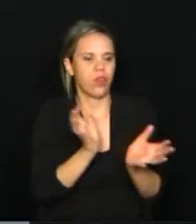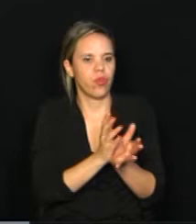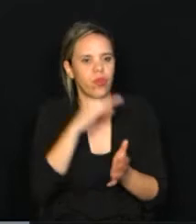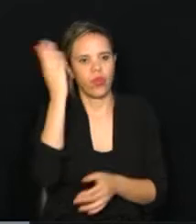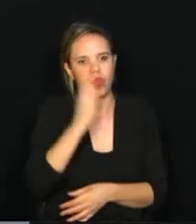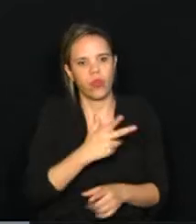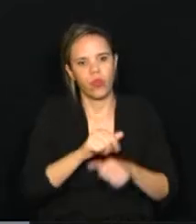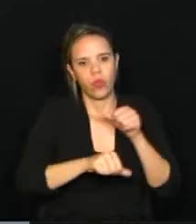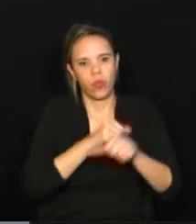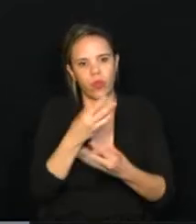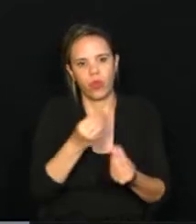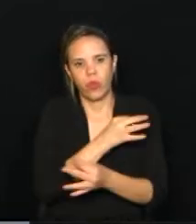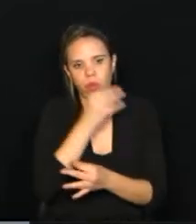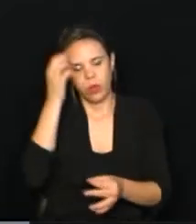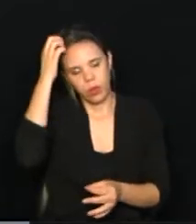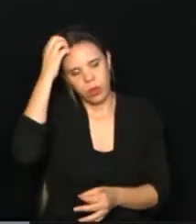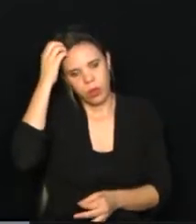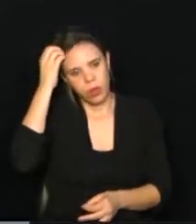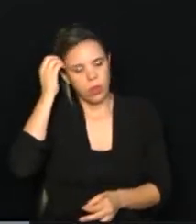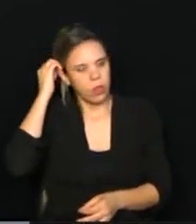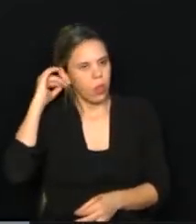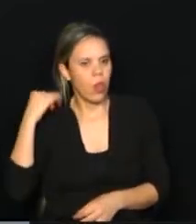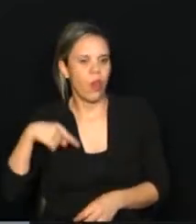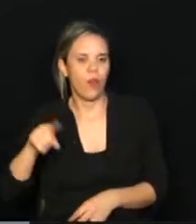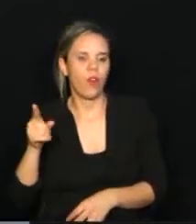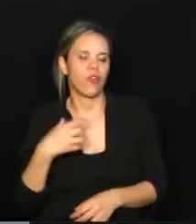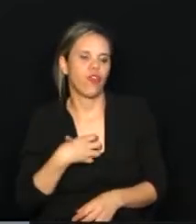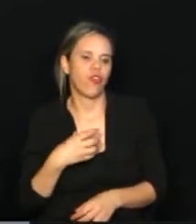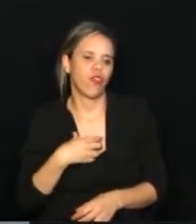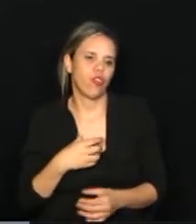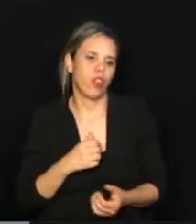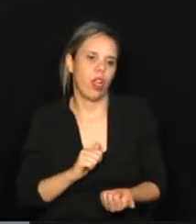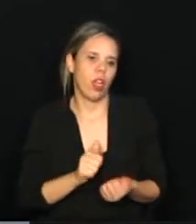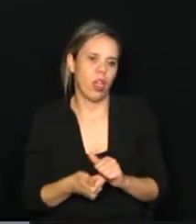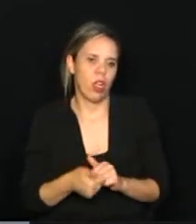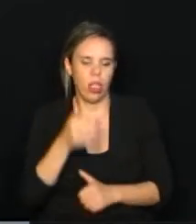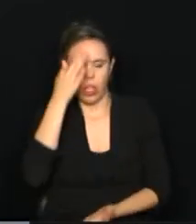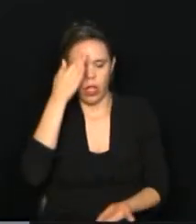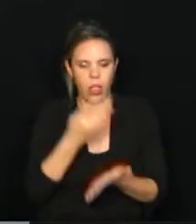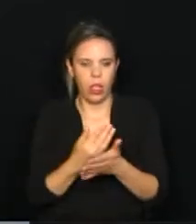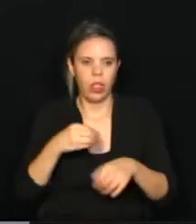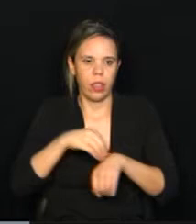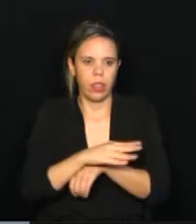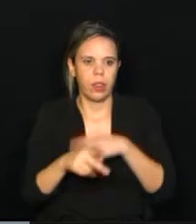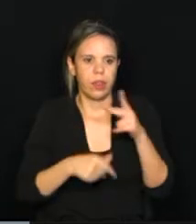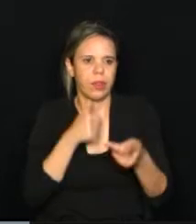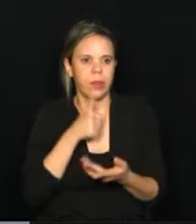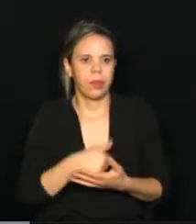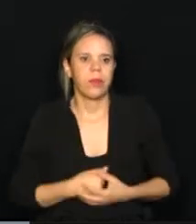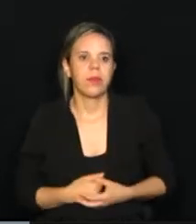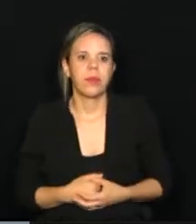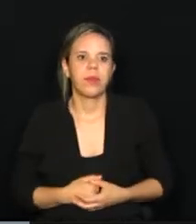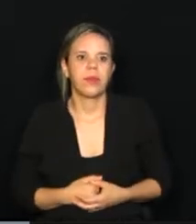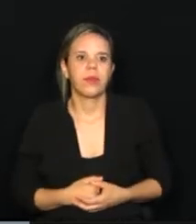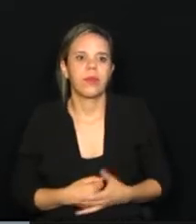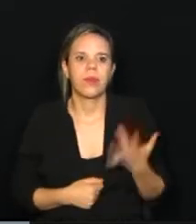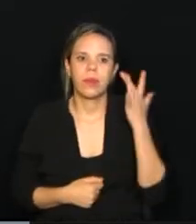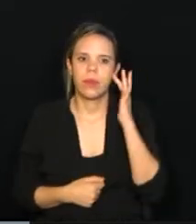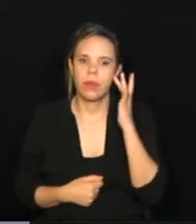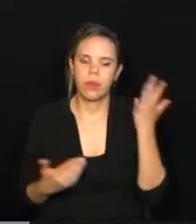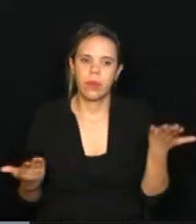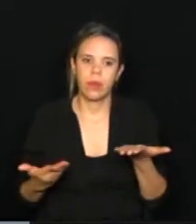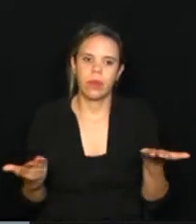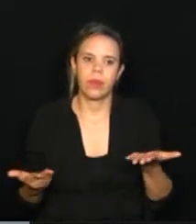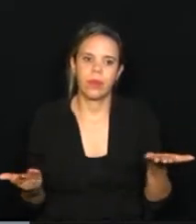Brasil mudou muito. Eu fui para lá agora, o jeito de jogar, a confiança que ele dá para as meninas. Então eu acho que agora a gente tem